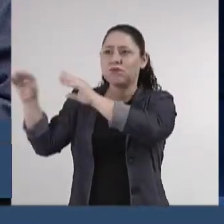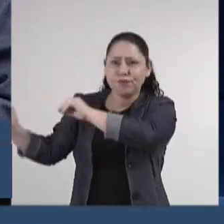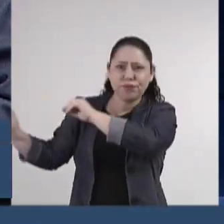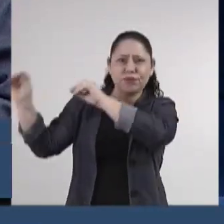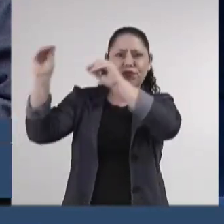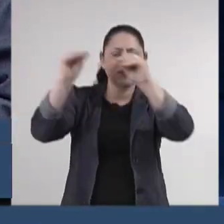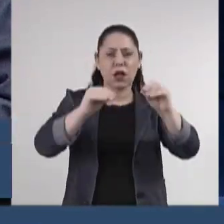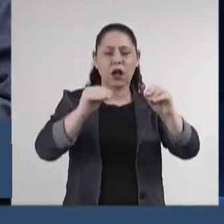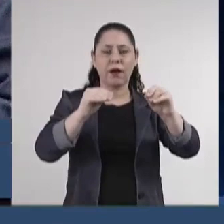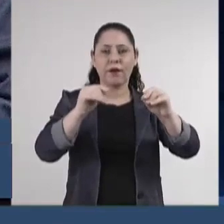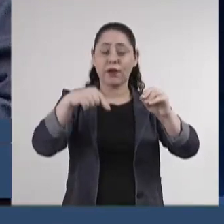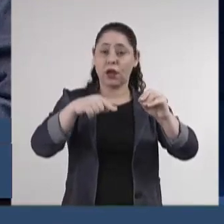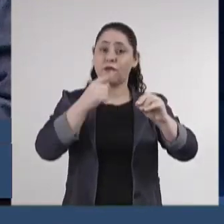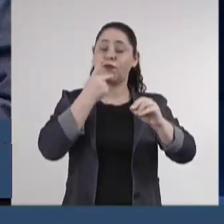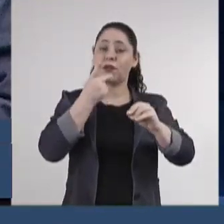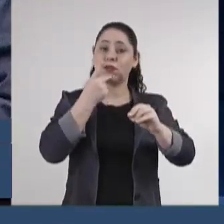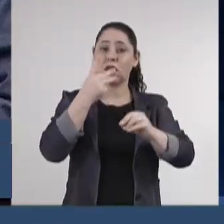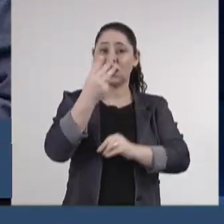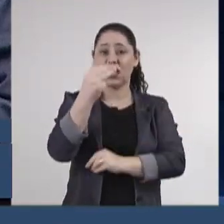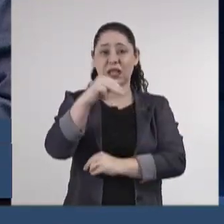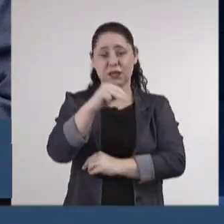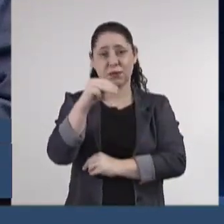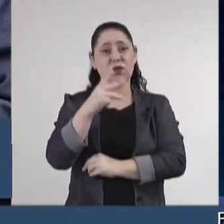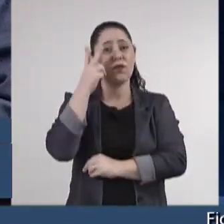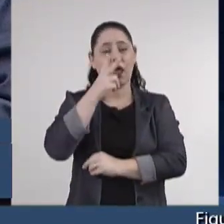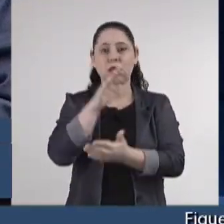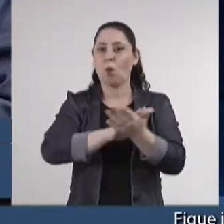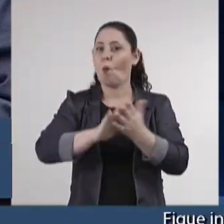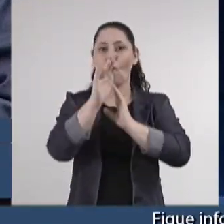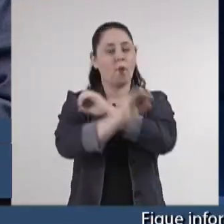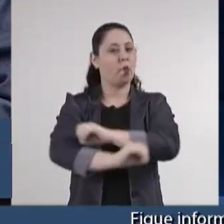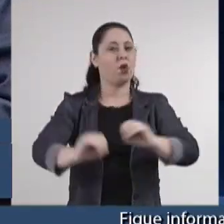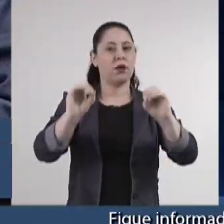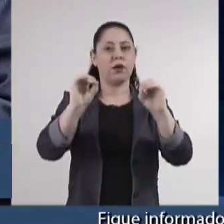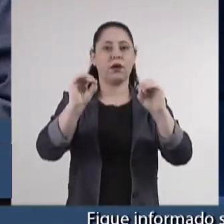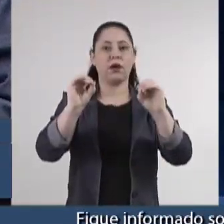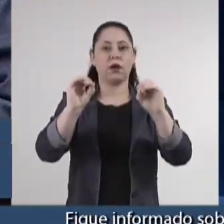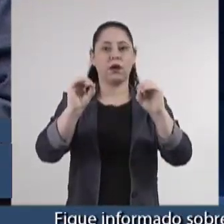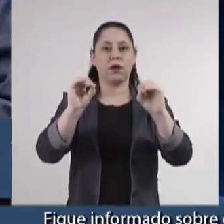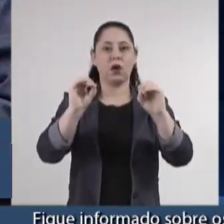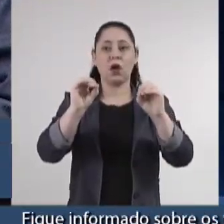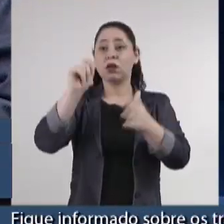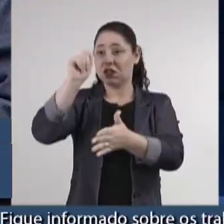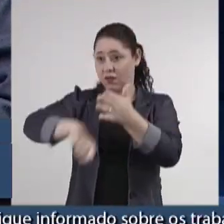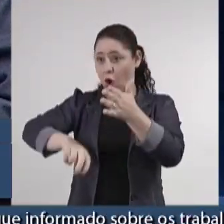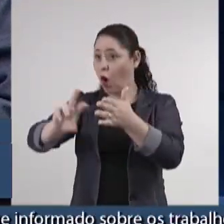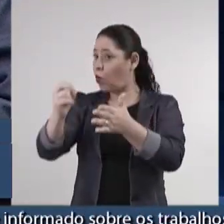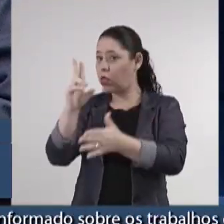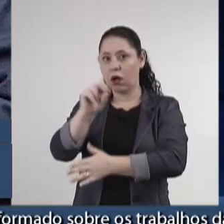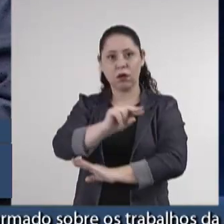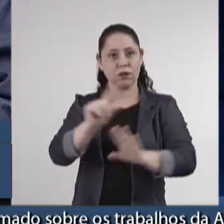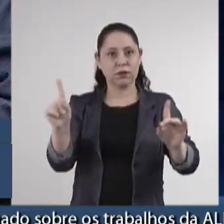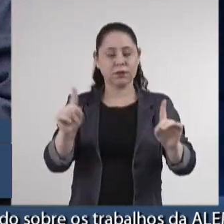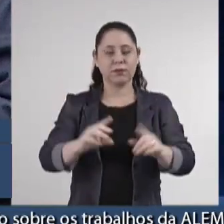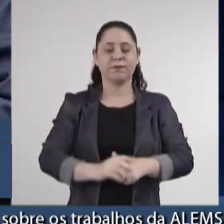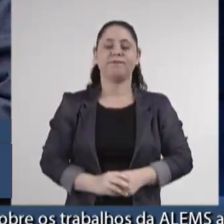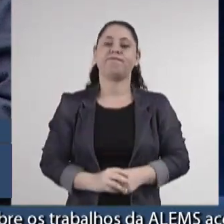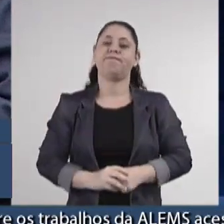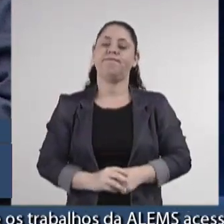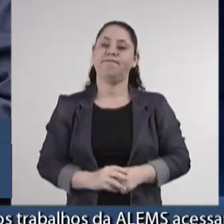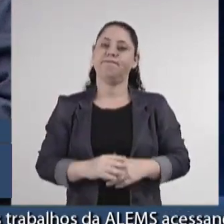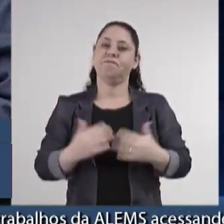fazer pelo menos os 3 minutos para o vereador? Nada. Ou estava inscrito ou não estava inscrito. Então,